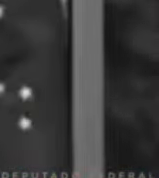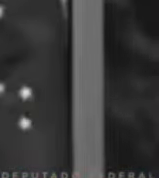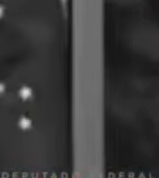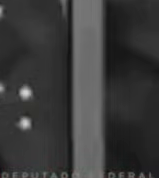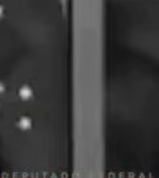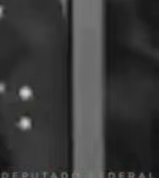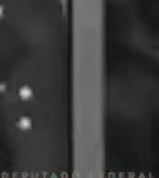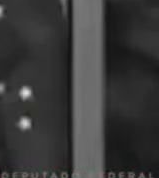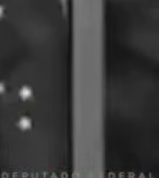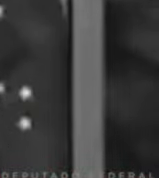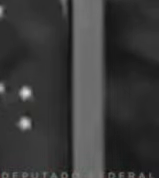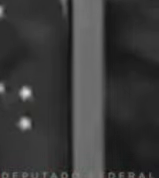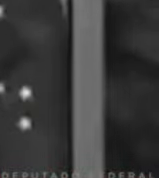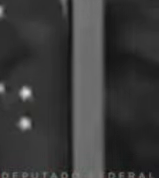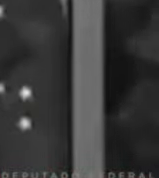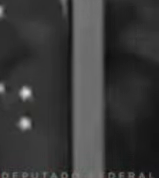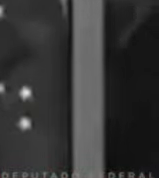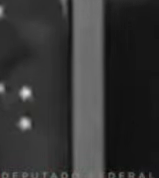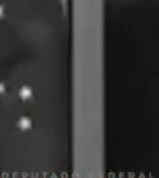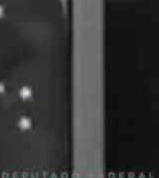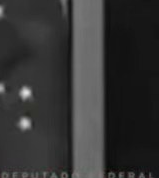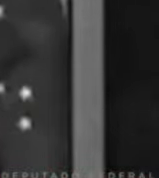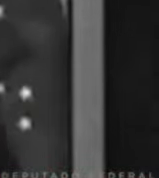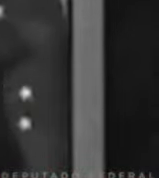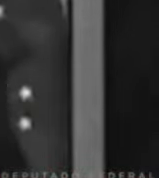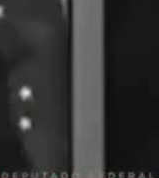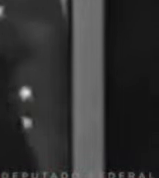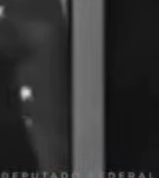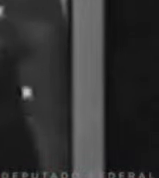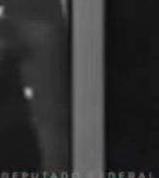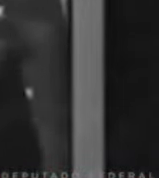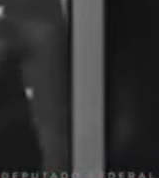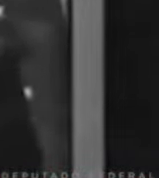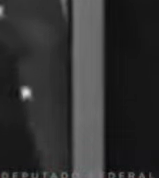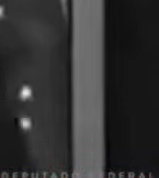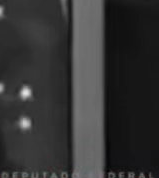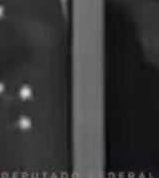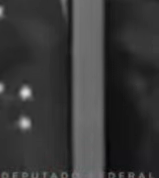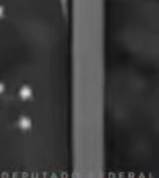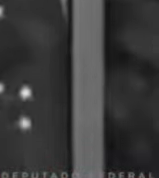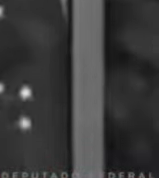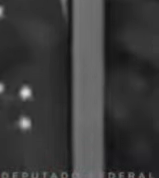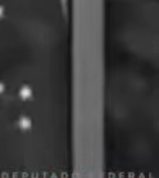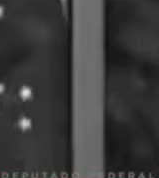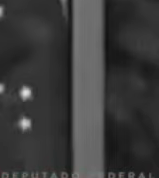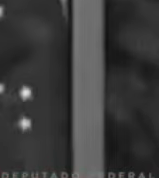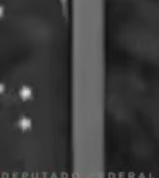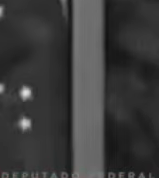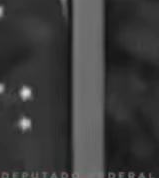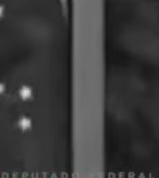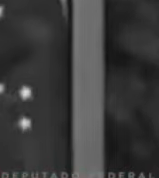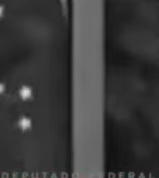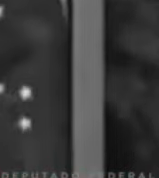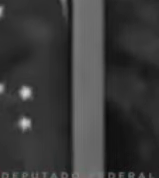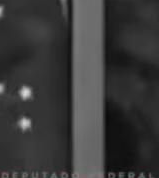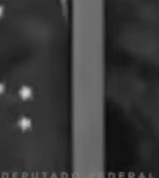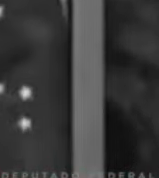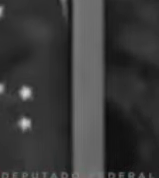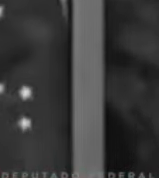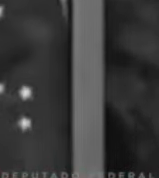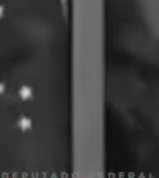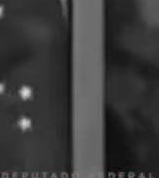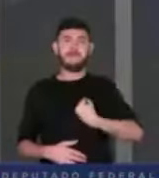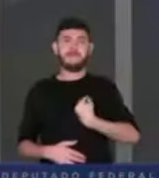e mesmo sem terem invadido qualquer que seja dos prédios públicos das Praças dos Três Poderes, foram direcionadas